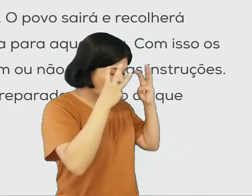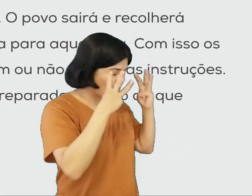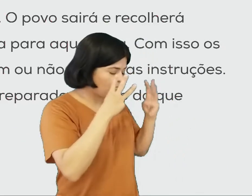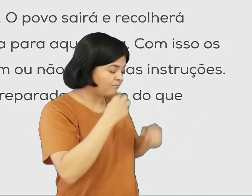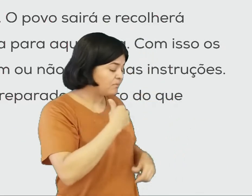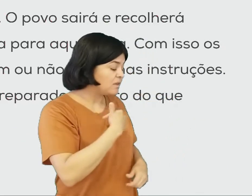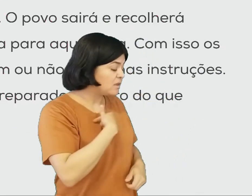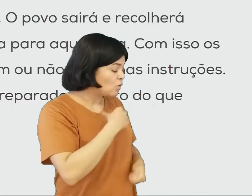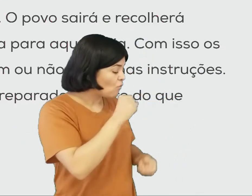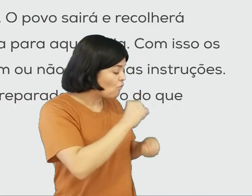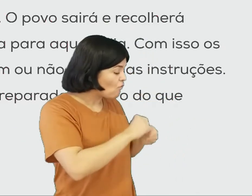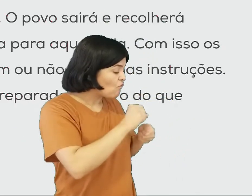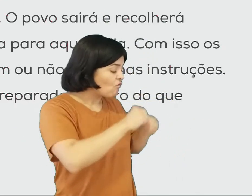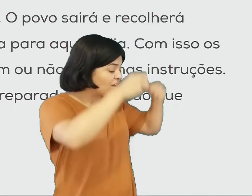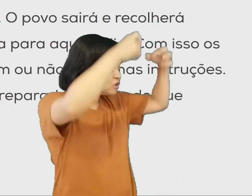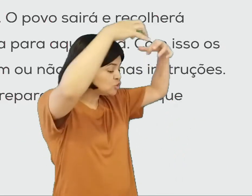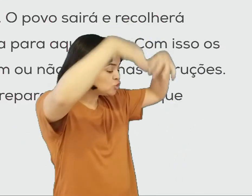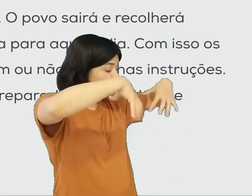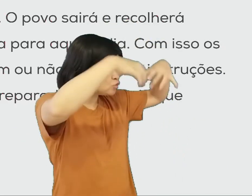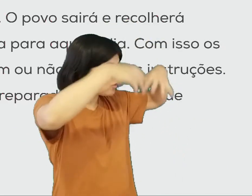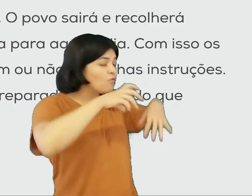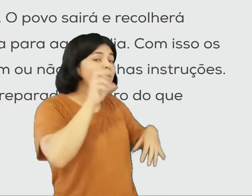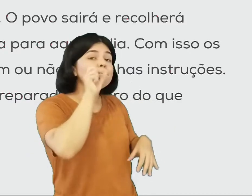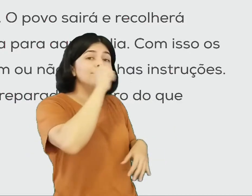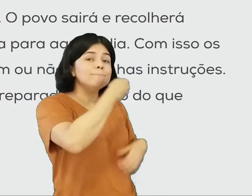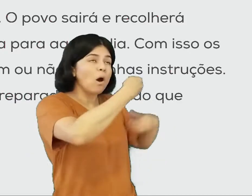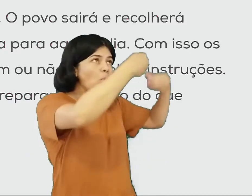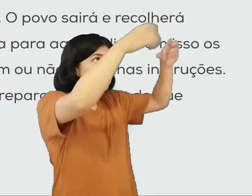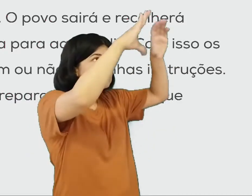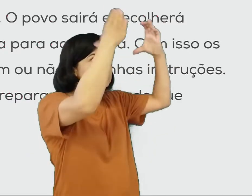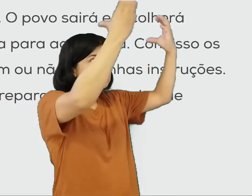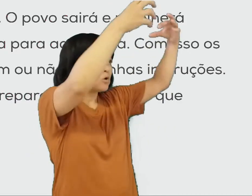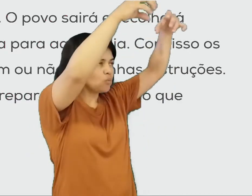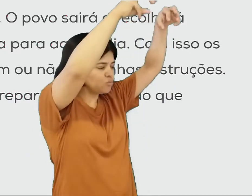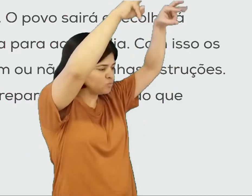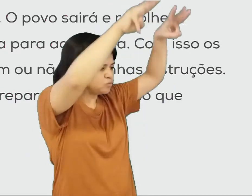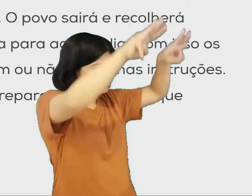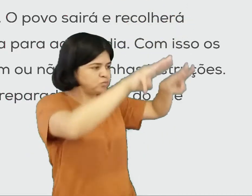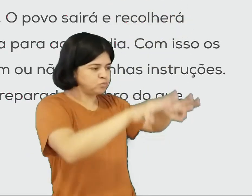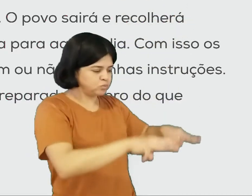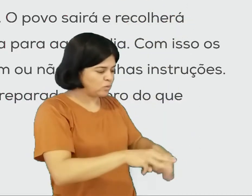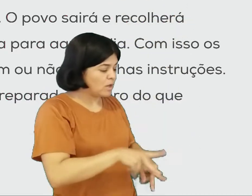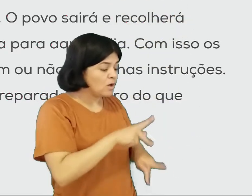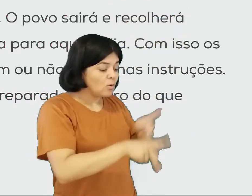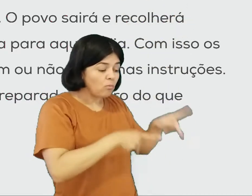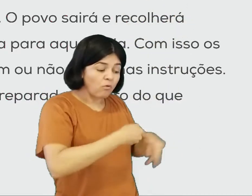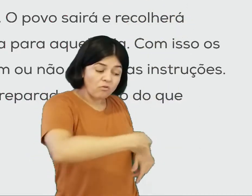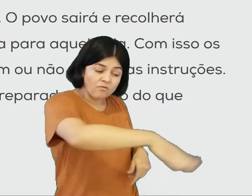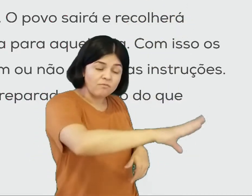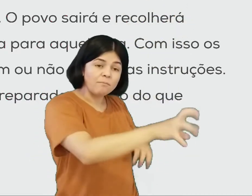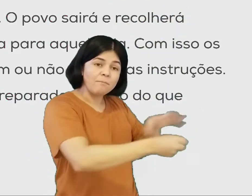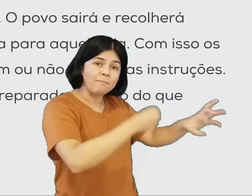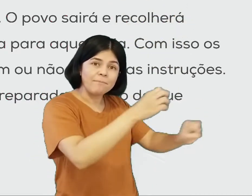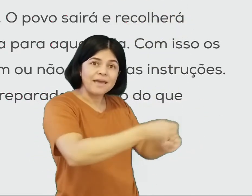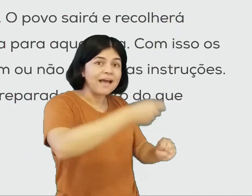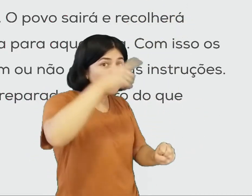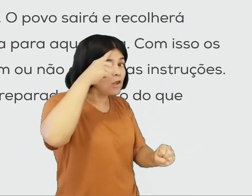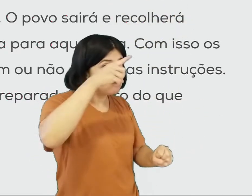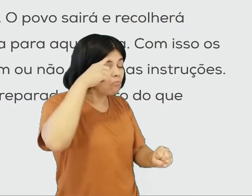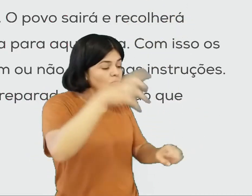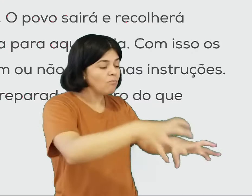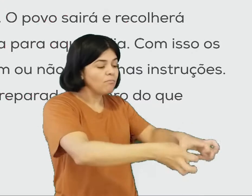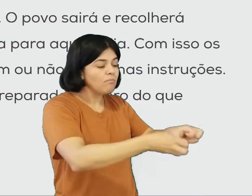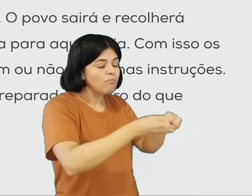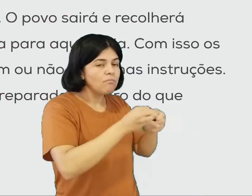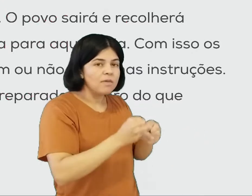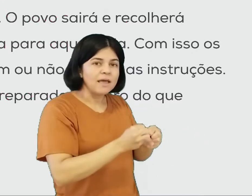lhes farei chover pão do céu. O povo sairá e recolherá diariamente a porção necessária